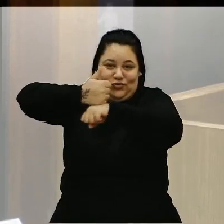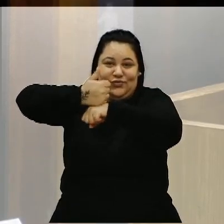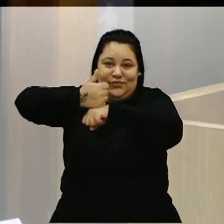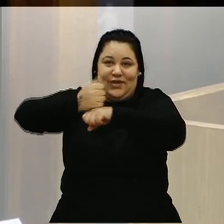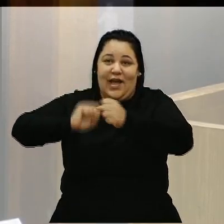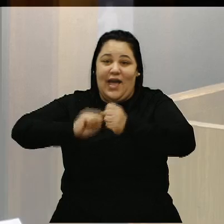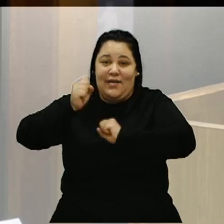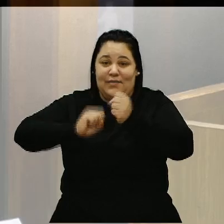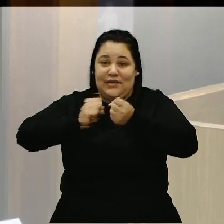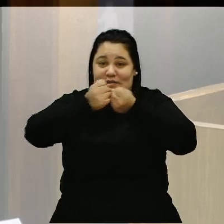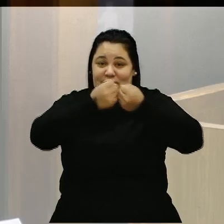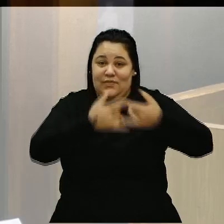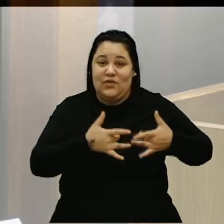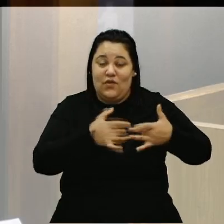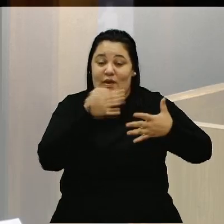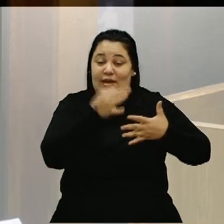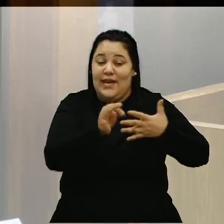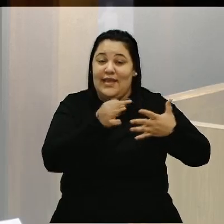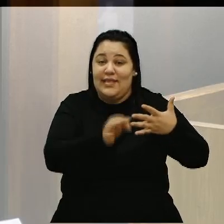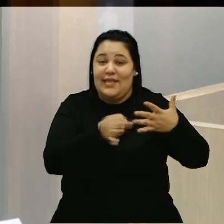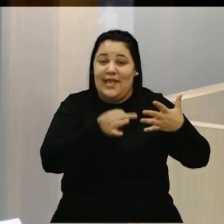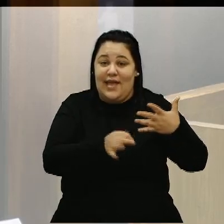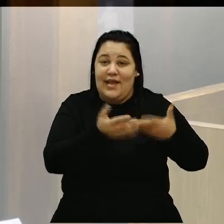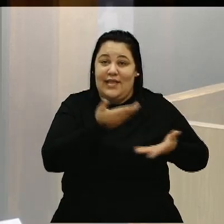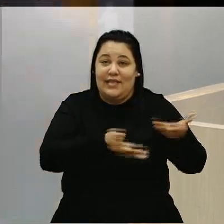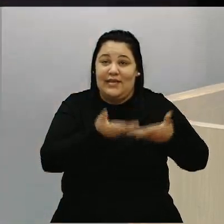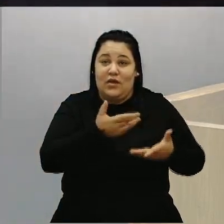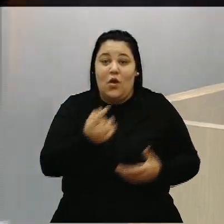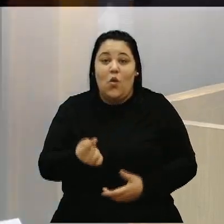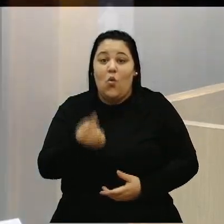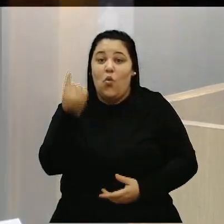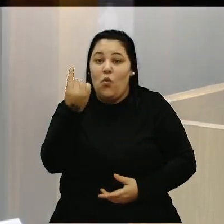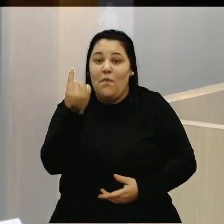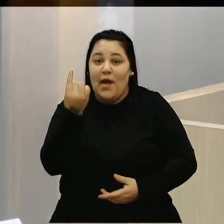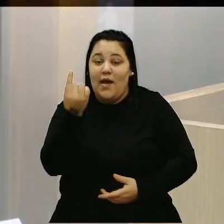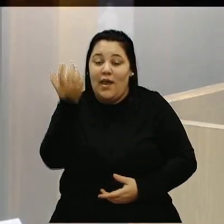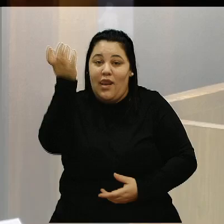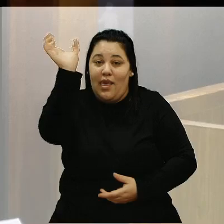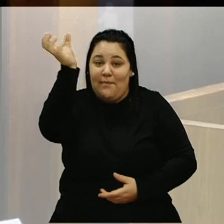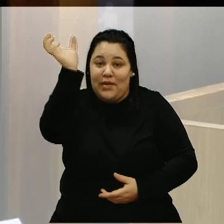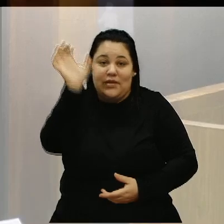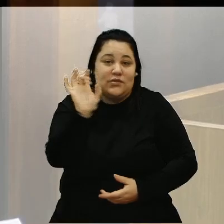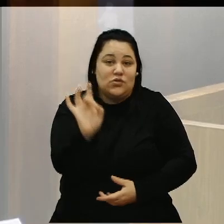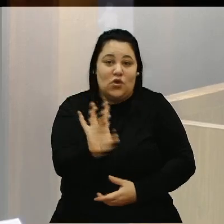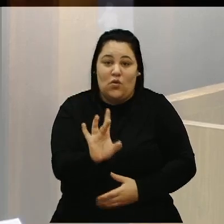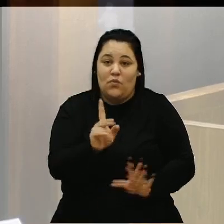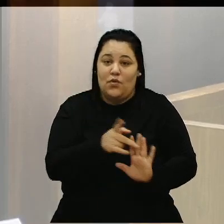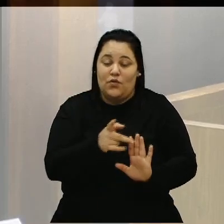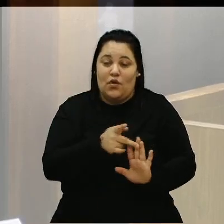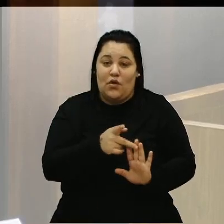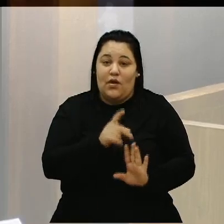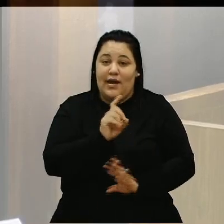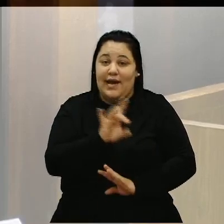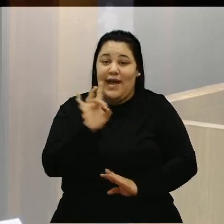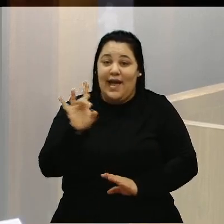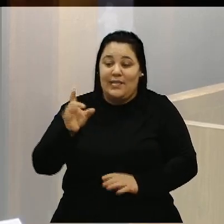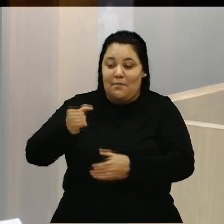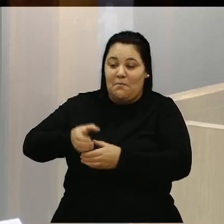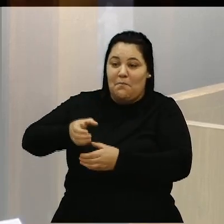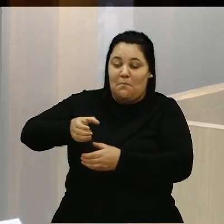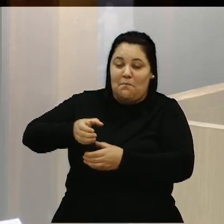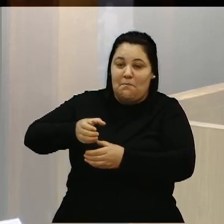empresa colocou como critério de atendimento uma lâmpada por protocolo, onde cada poste tem que